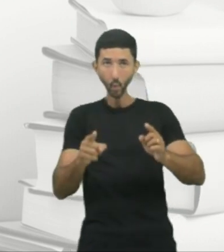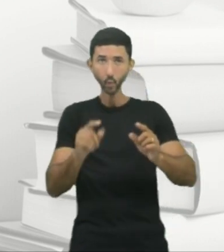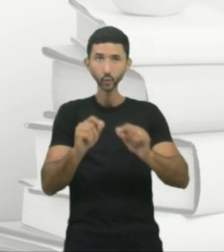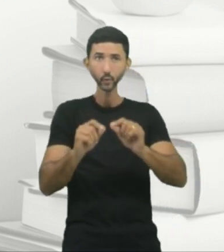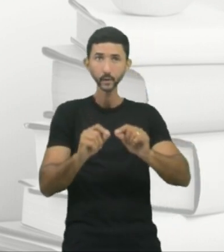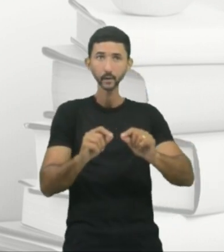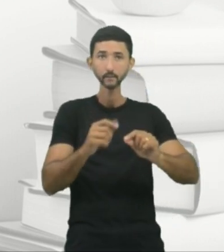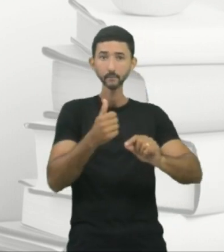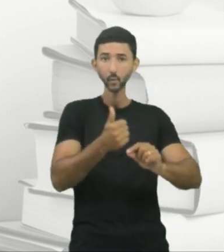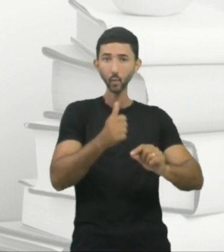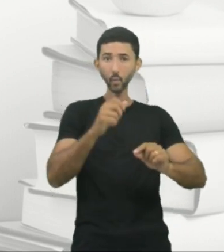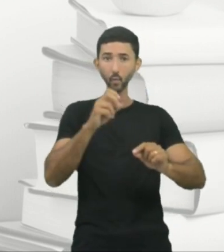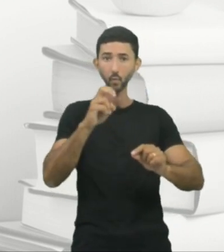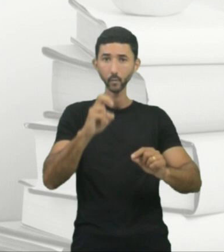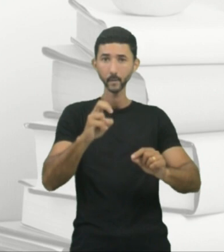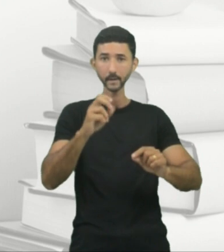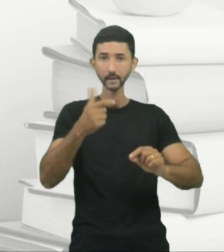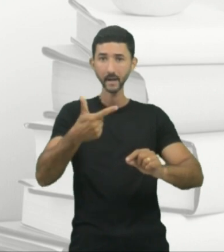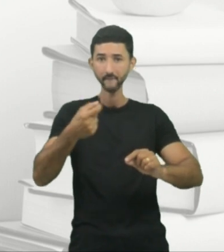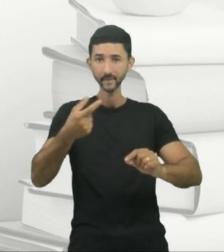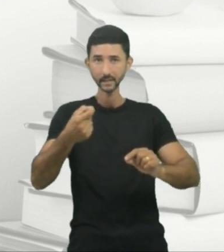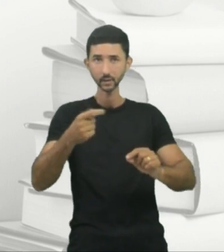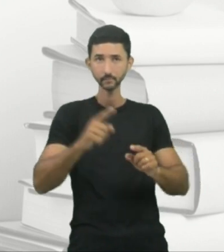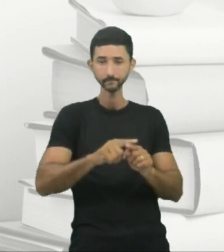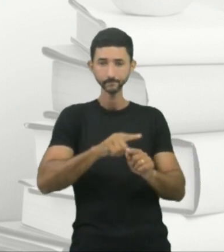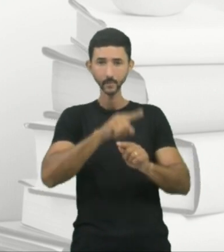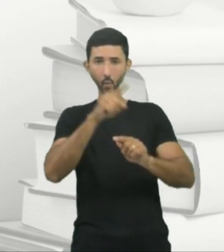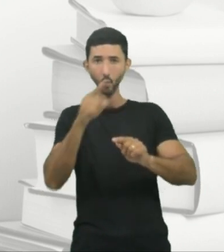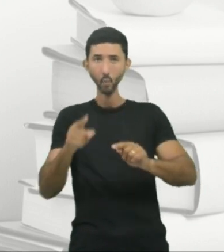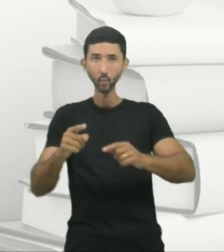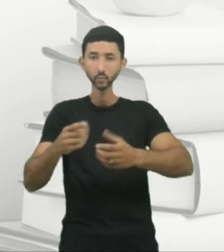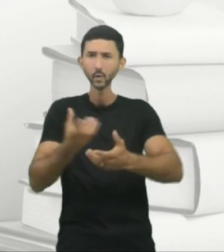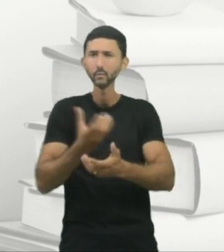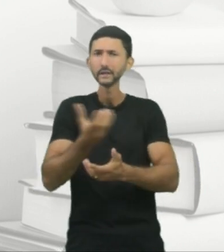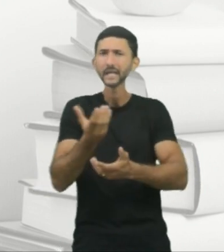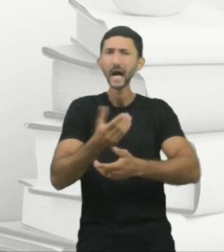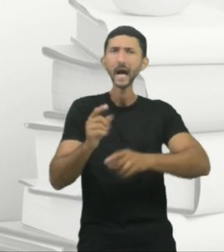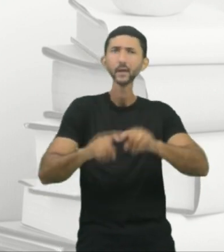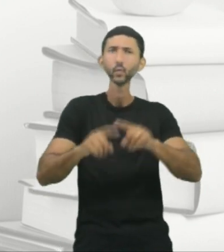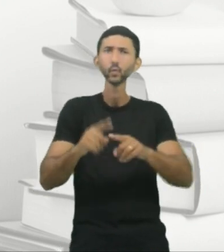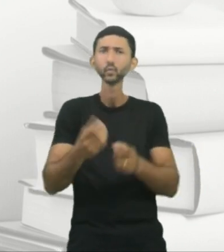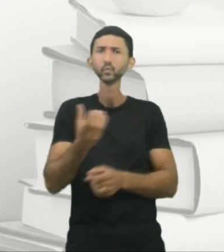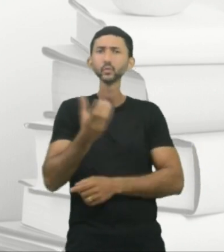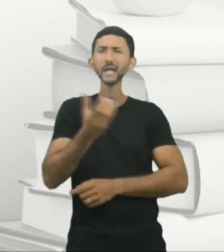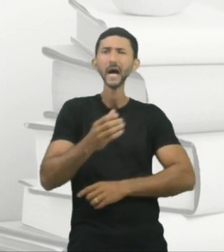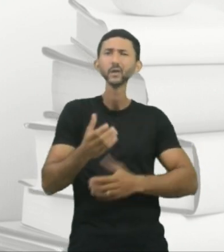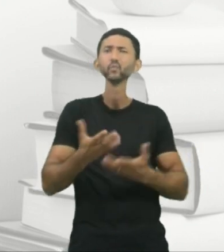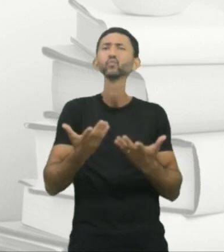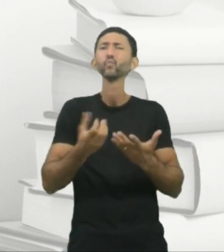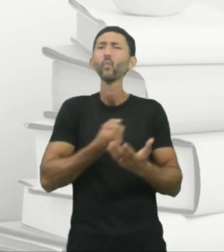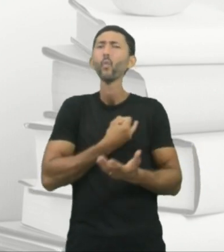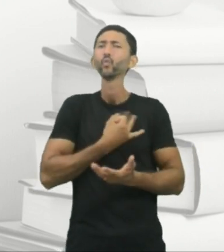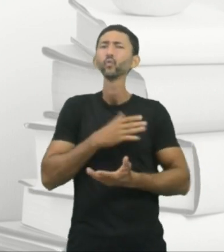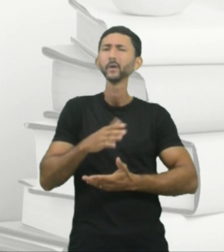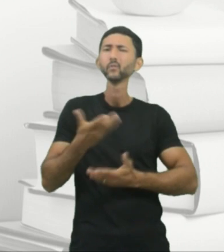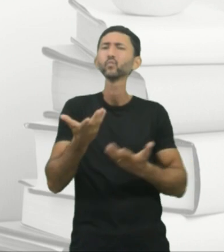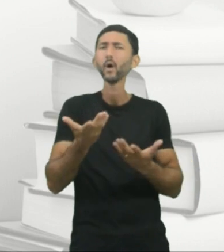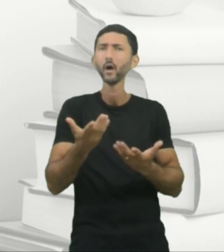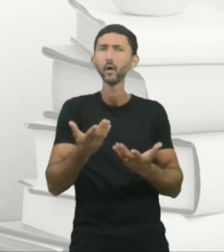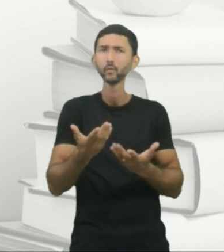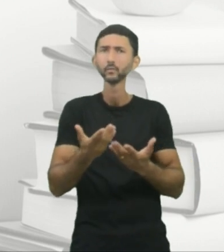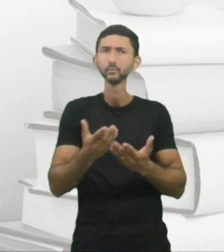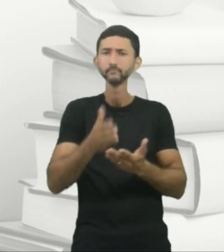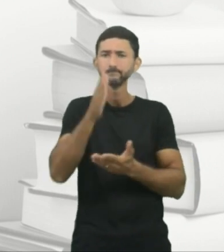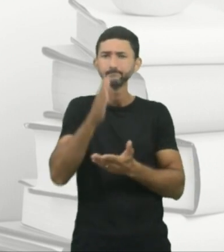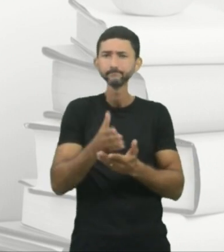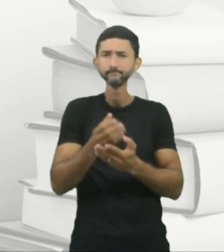eu tenho, olha, 1520. Eu te pergunto, qual é a numeração, qual é o ponto da